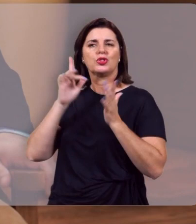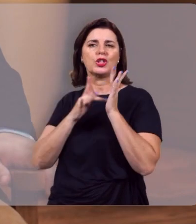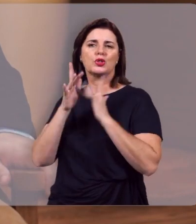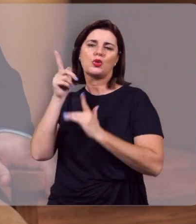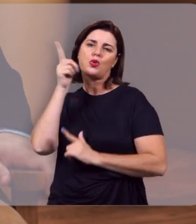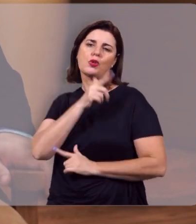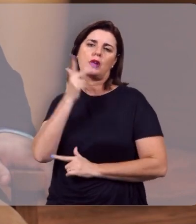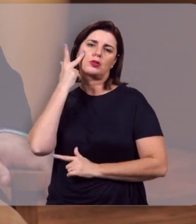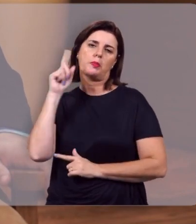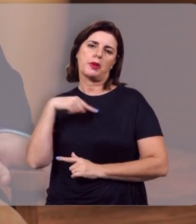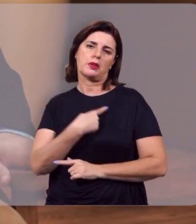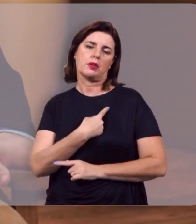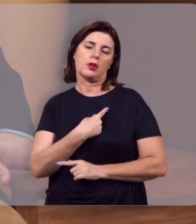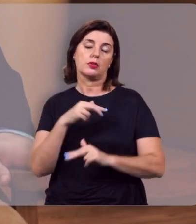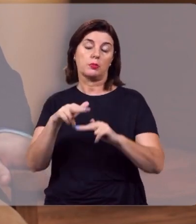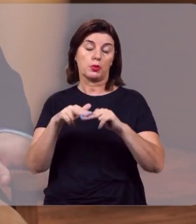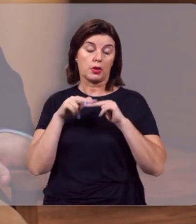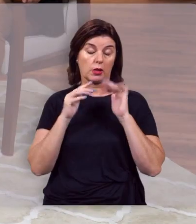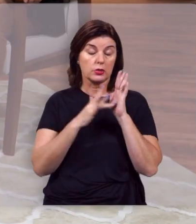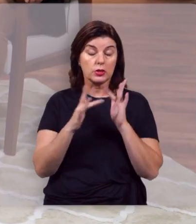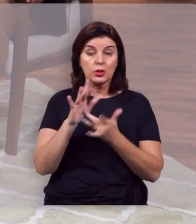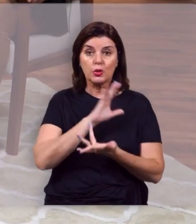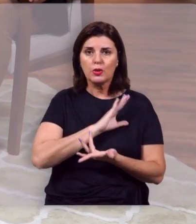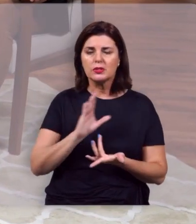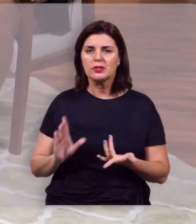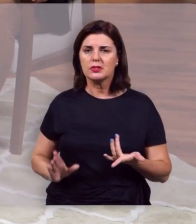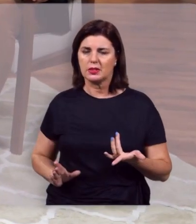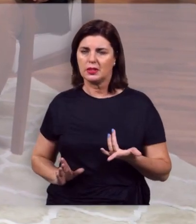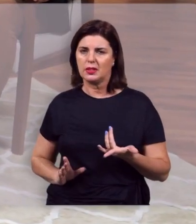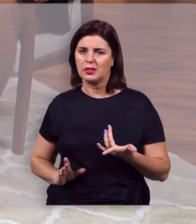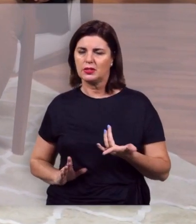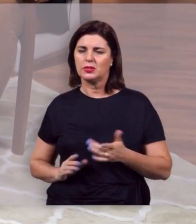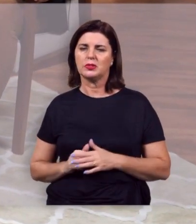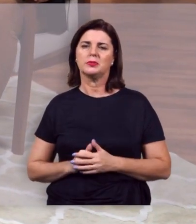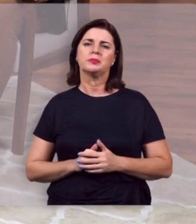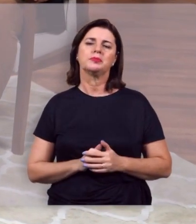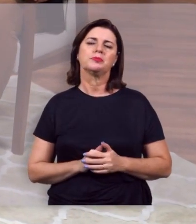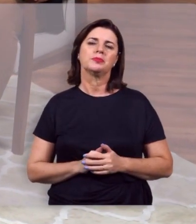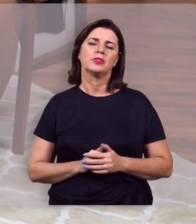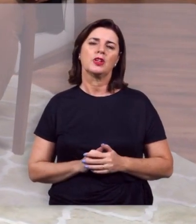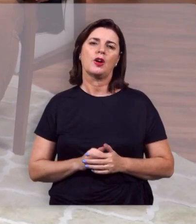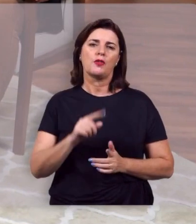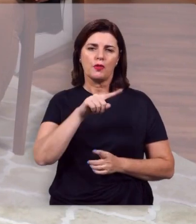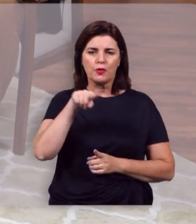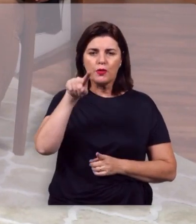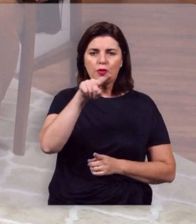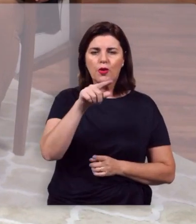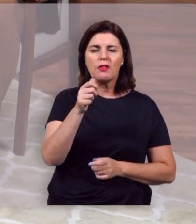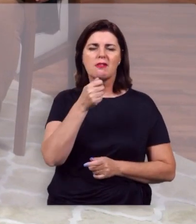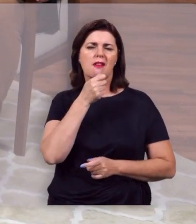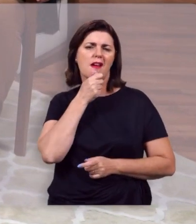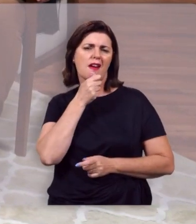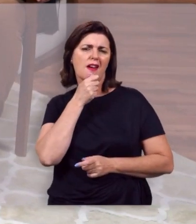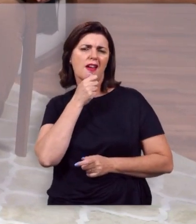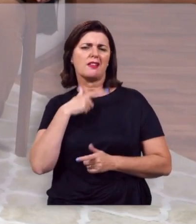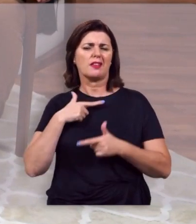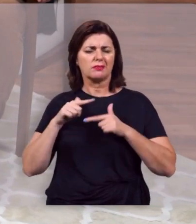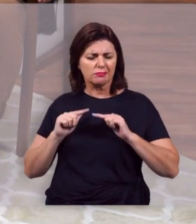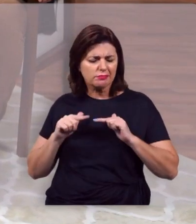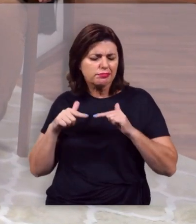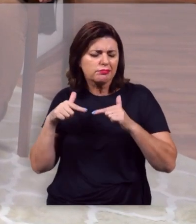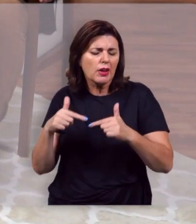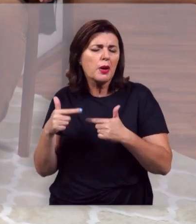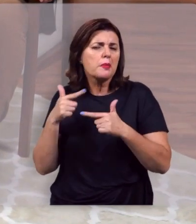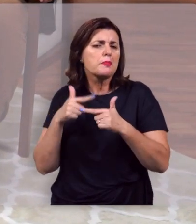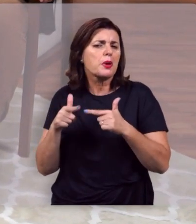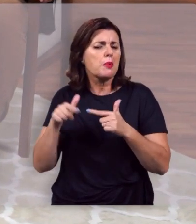para nós. Então, por causa de Cristo Jesus, como já bem disse meu amigo reverendo Rodrigo, você, ainda que enfrente